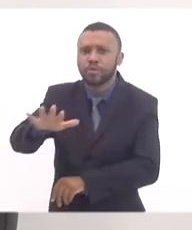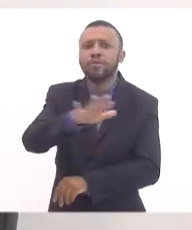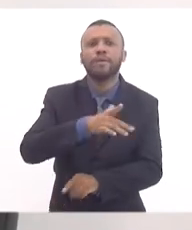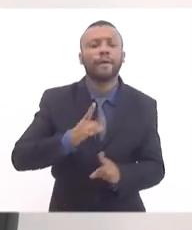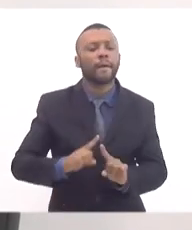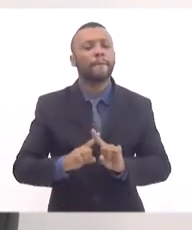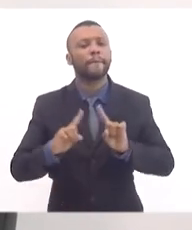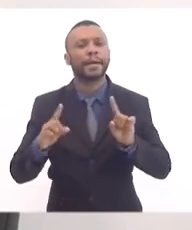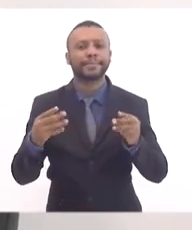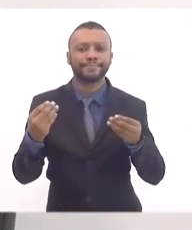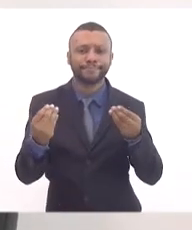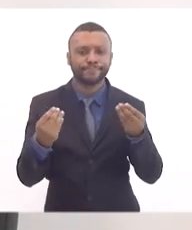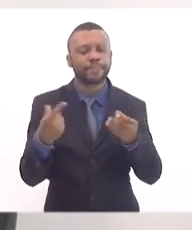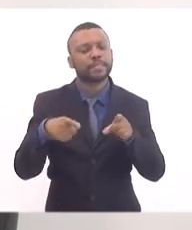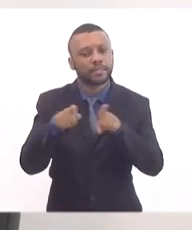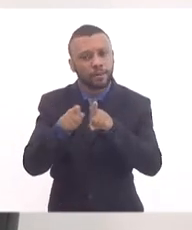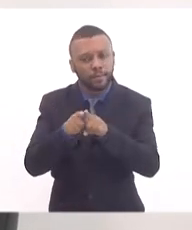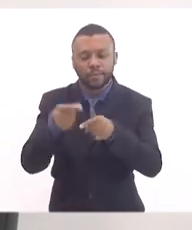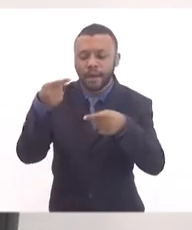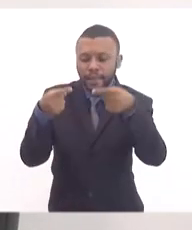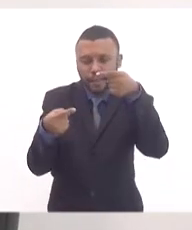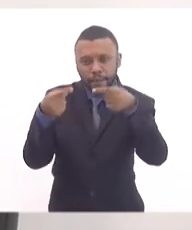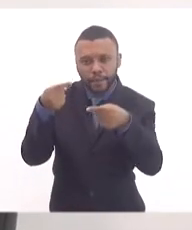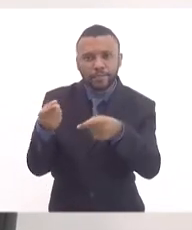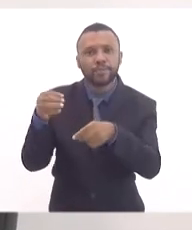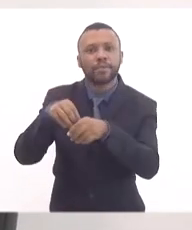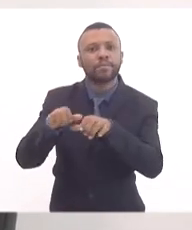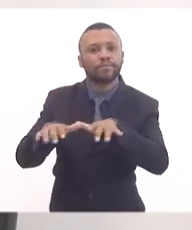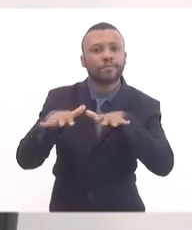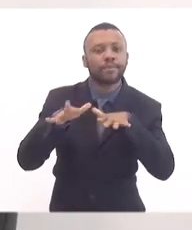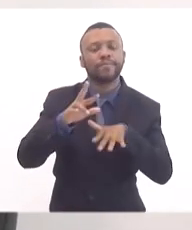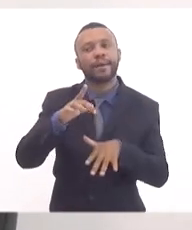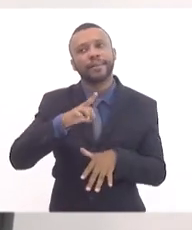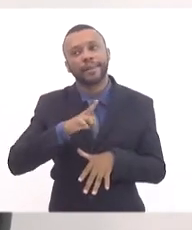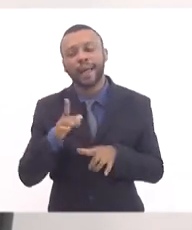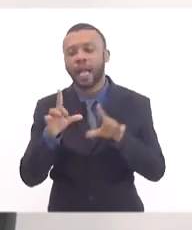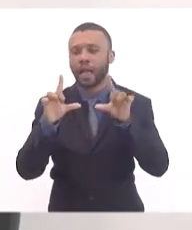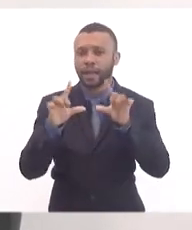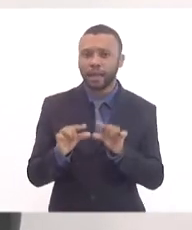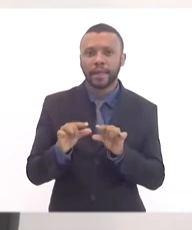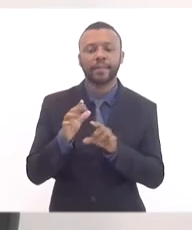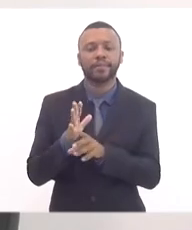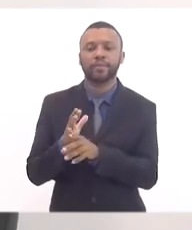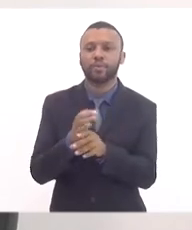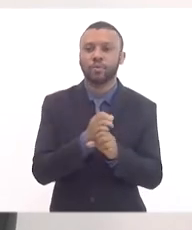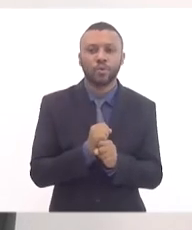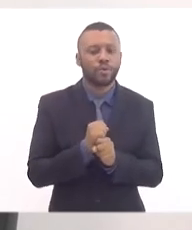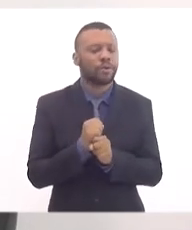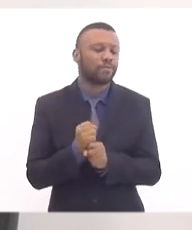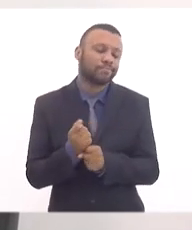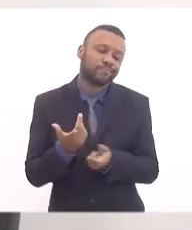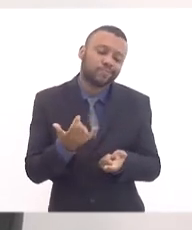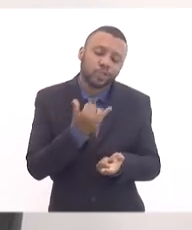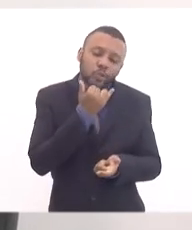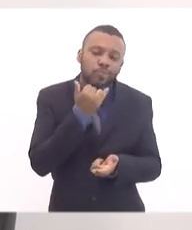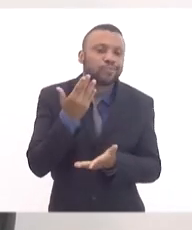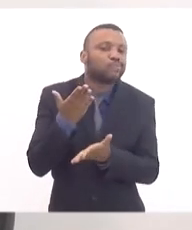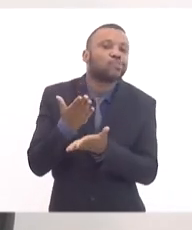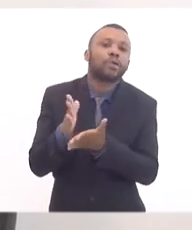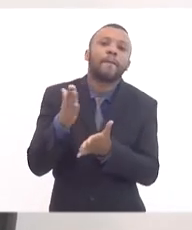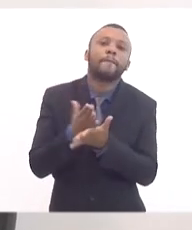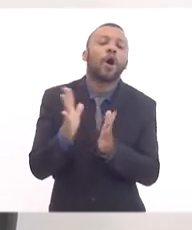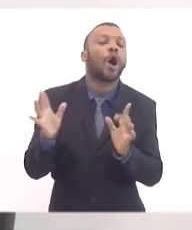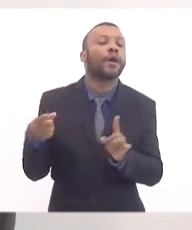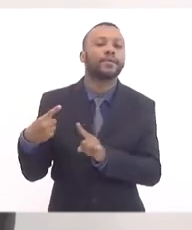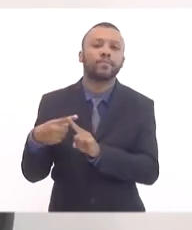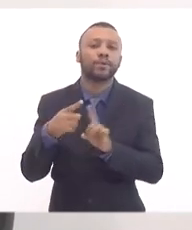fica o inclusive já foi debatido em plenário dizendo que vai haver queda de receita ET pra mim pouco importa porque o Estado